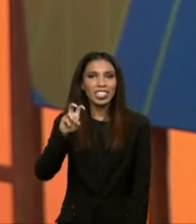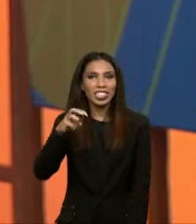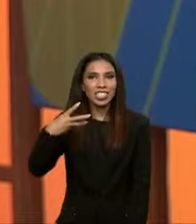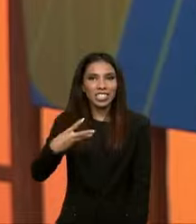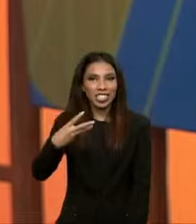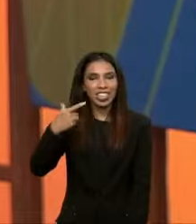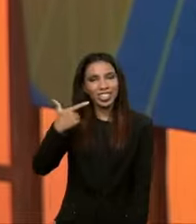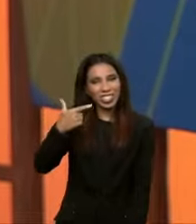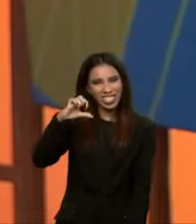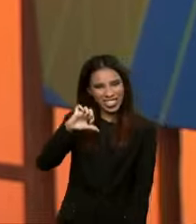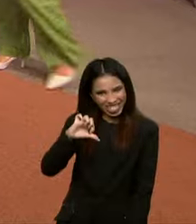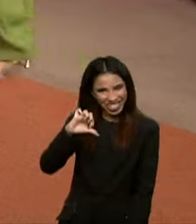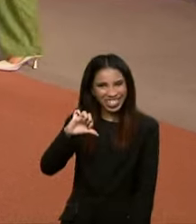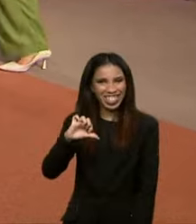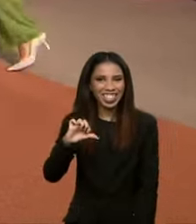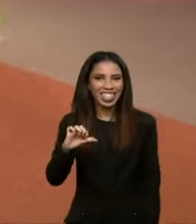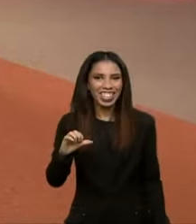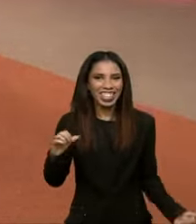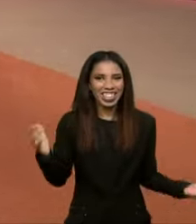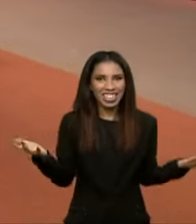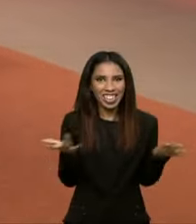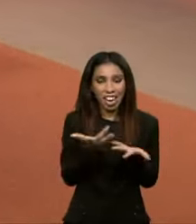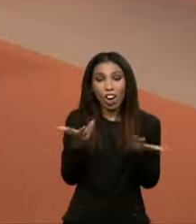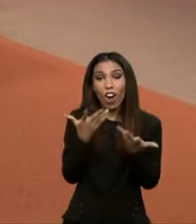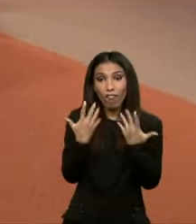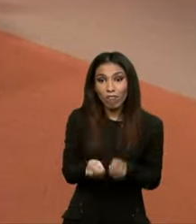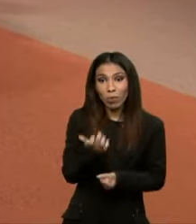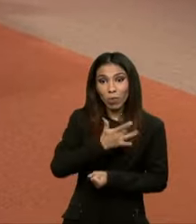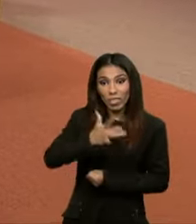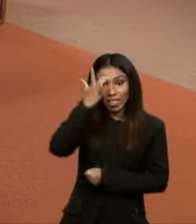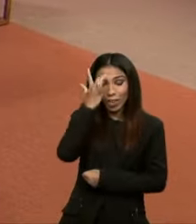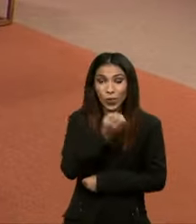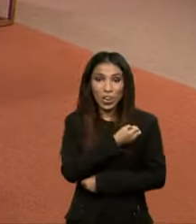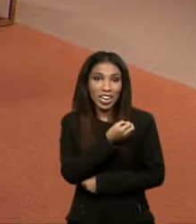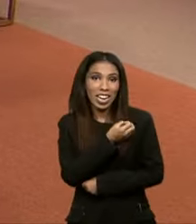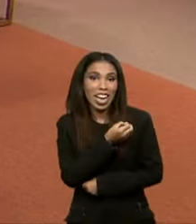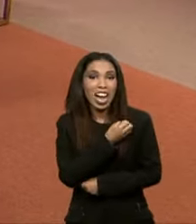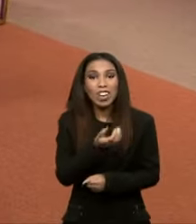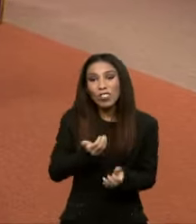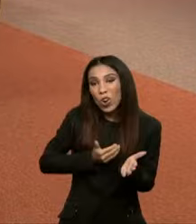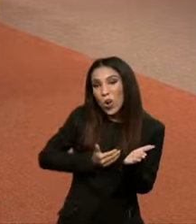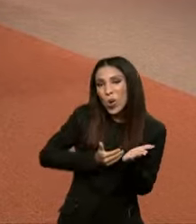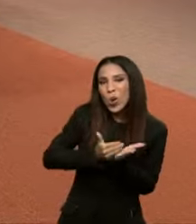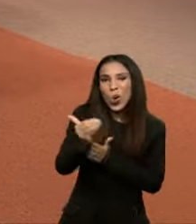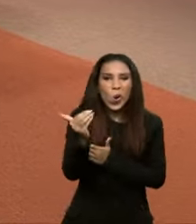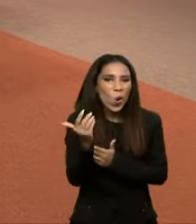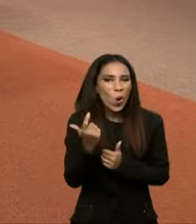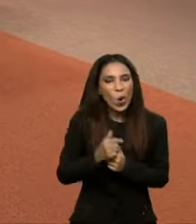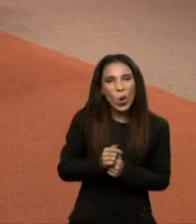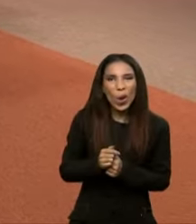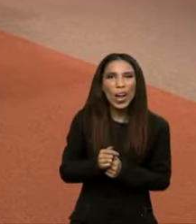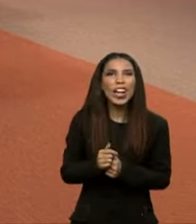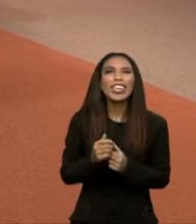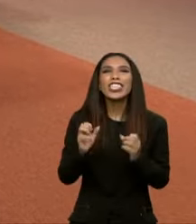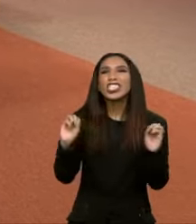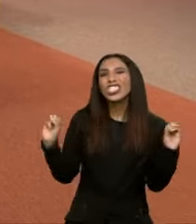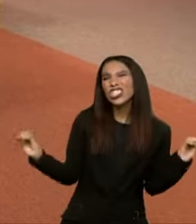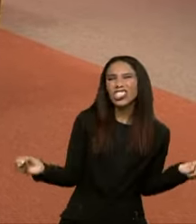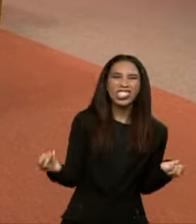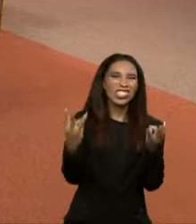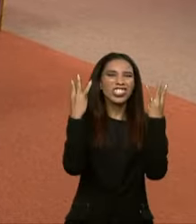99903-5329. Ah, depois dessa, vamos decorar esse número, hein, gente? Eu vou começar com ela, porque ela tá fazendo um show, ela vai estrear um